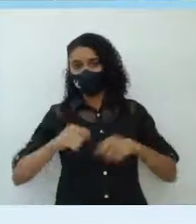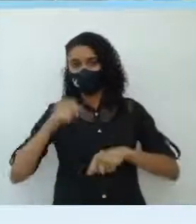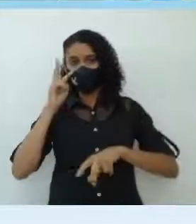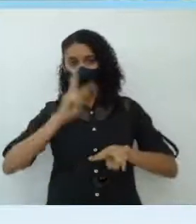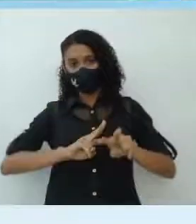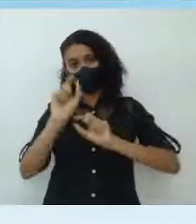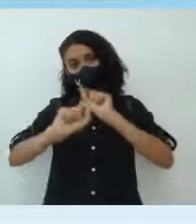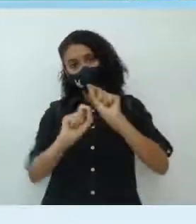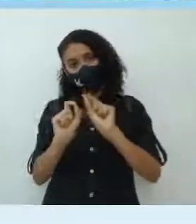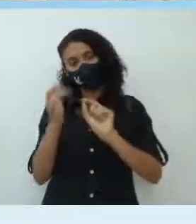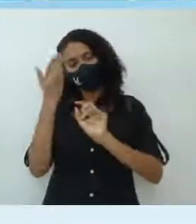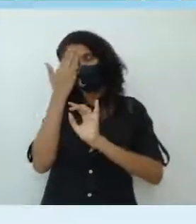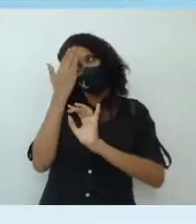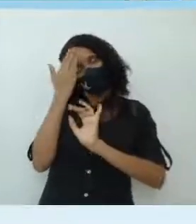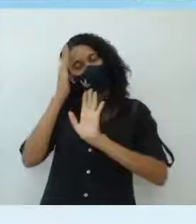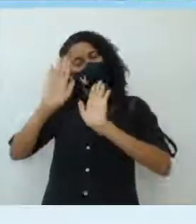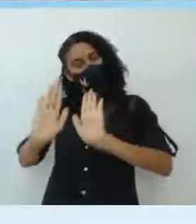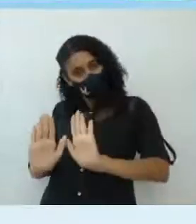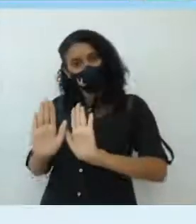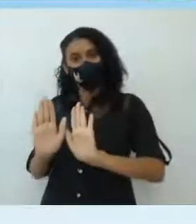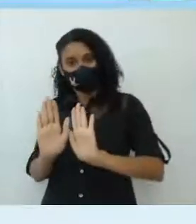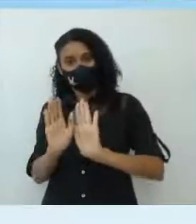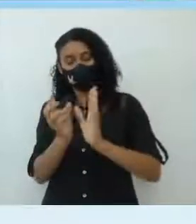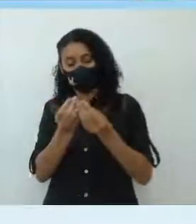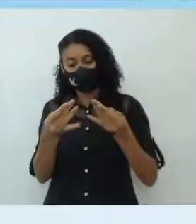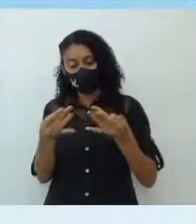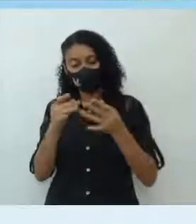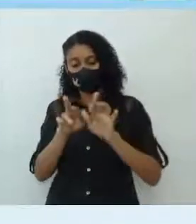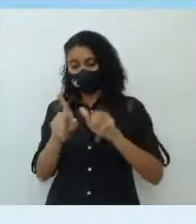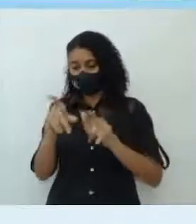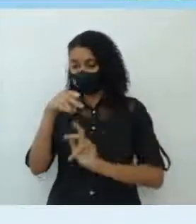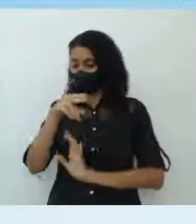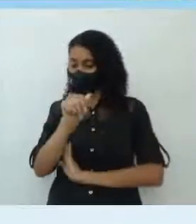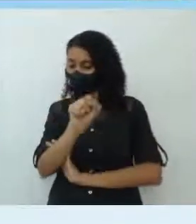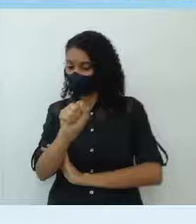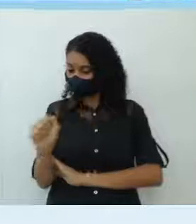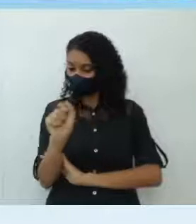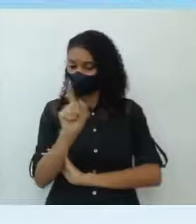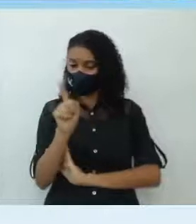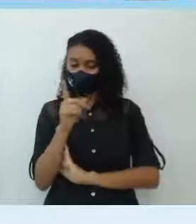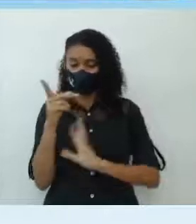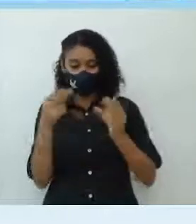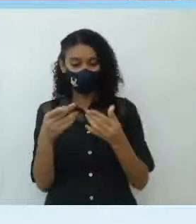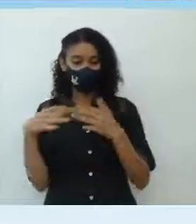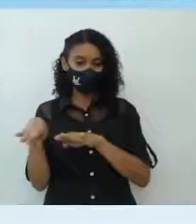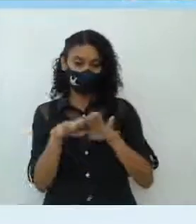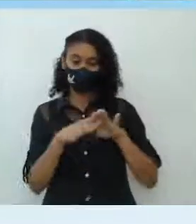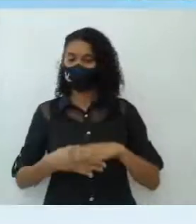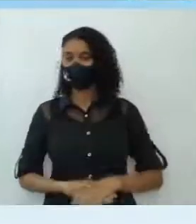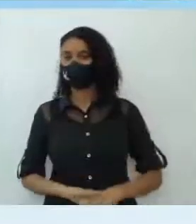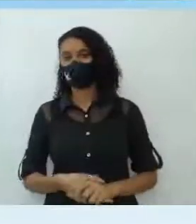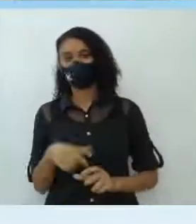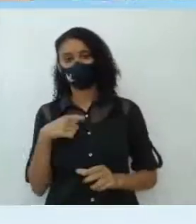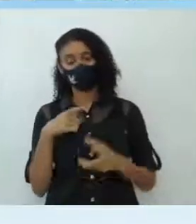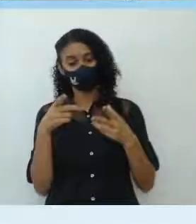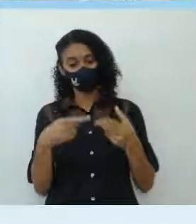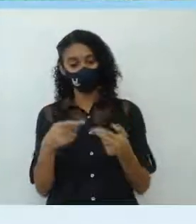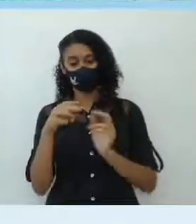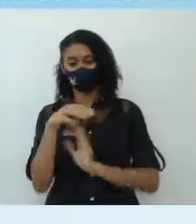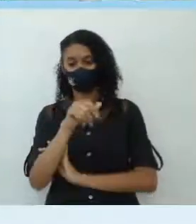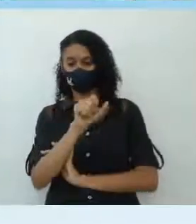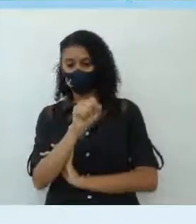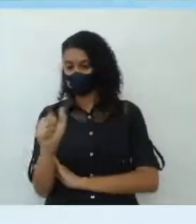ideia de que massa de substâncias diferentes não é tudo a mesma coisa. Ter a mesma massa